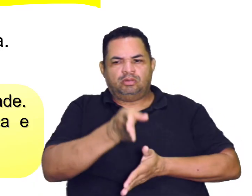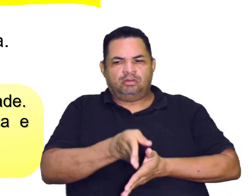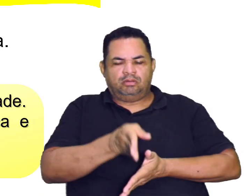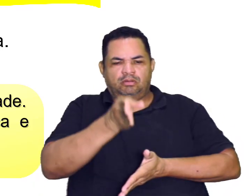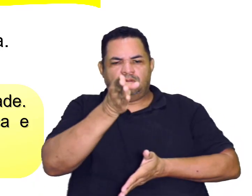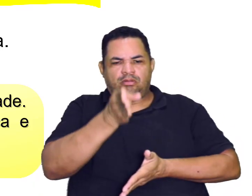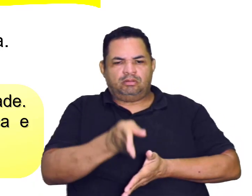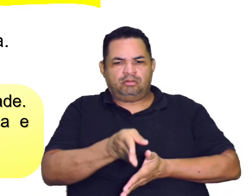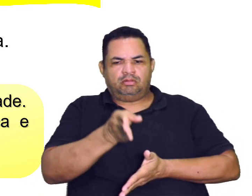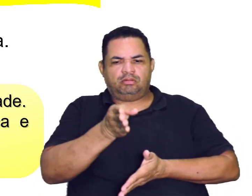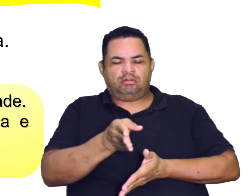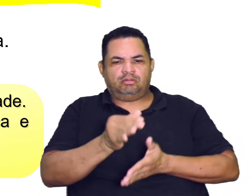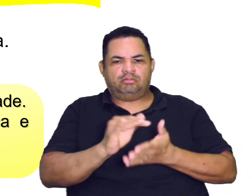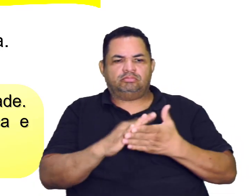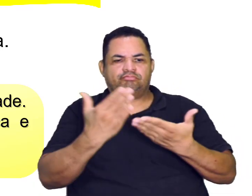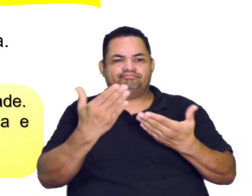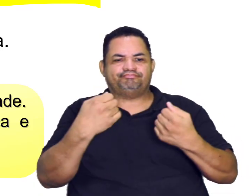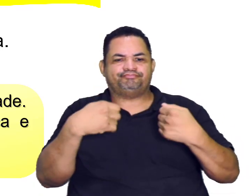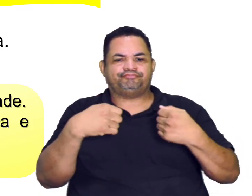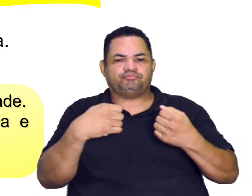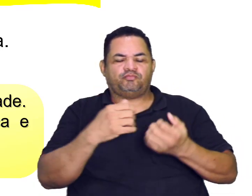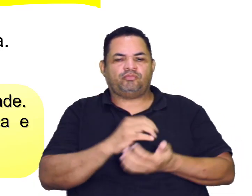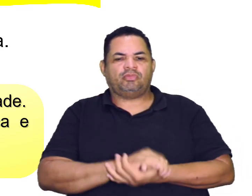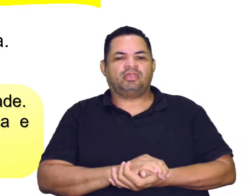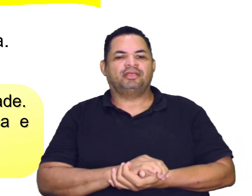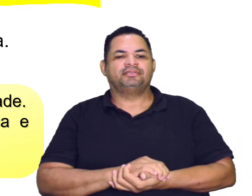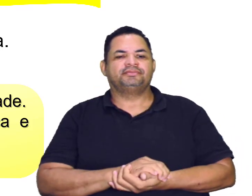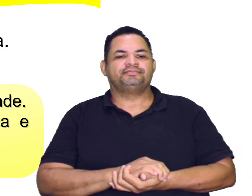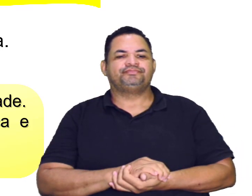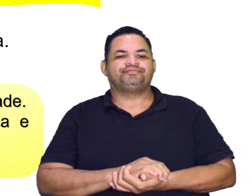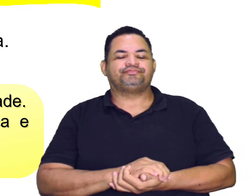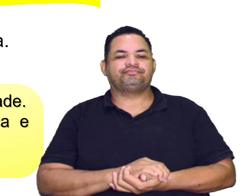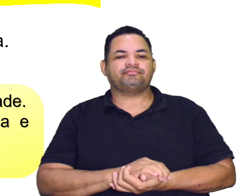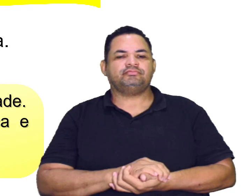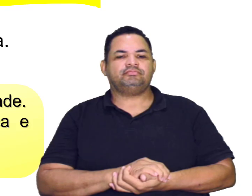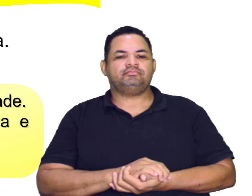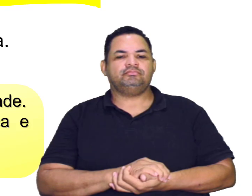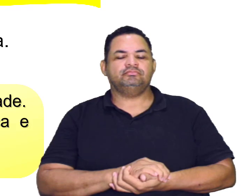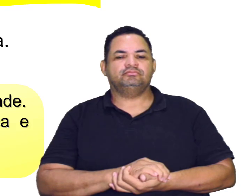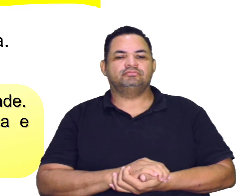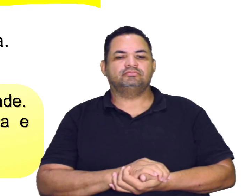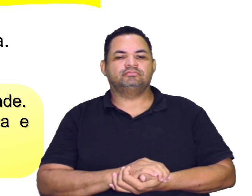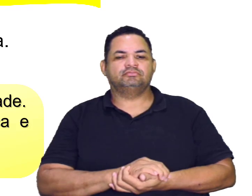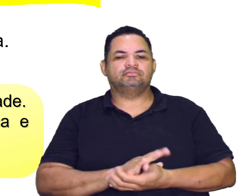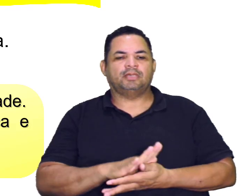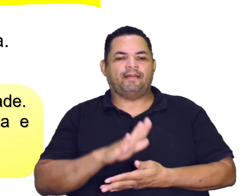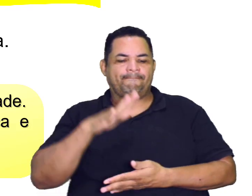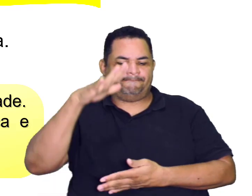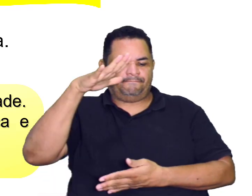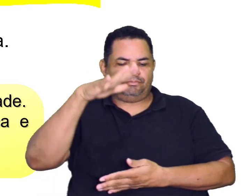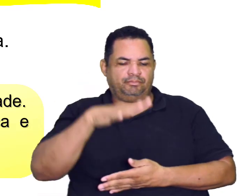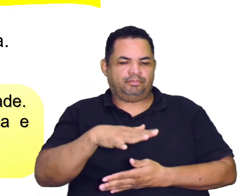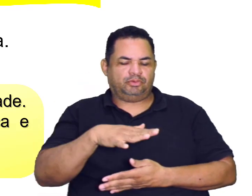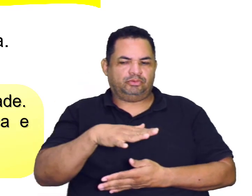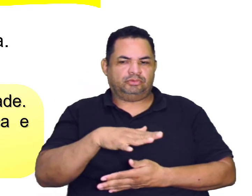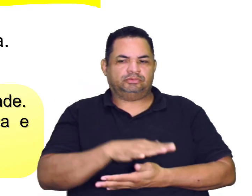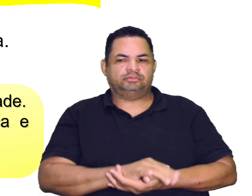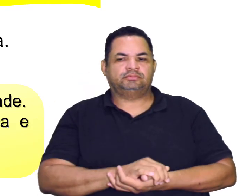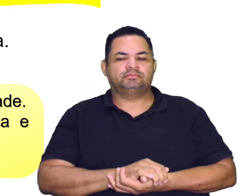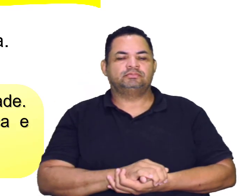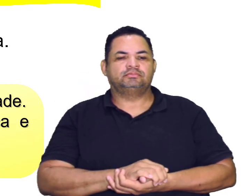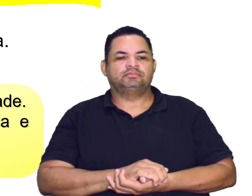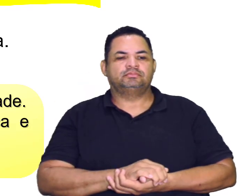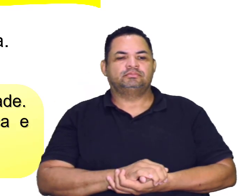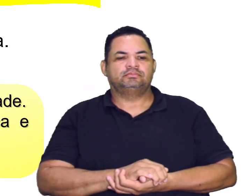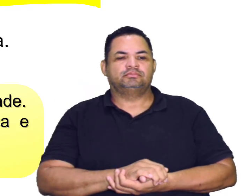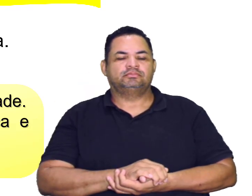contra a ação da gravidade. A gente sabe que a gente sofre a ação da gravidade, né? Então, essa gravidade empurra a gente para onde? Para